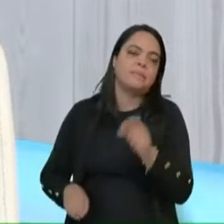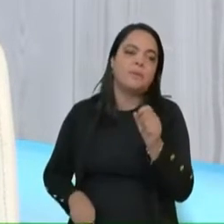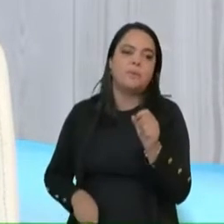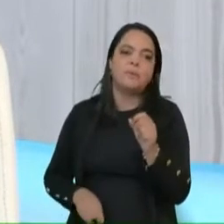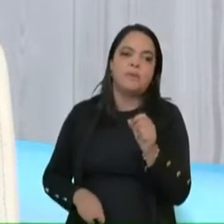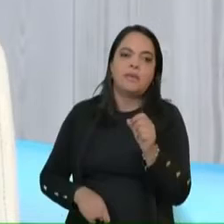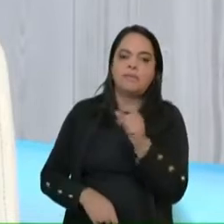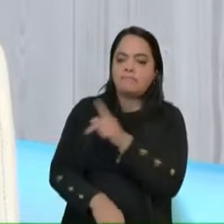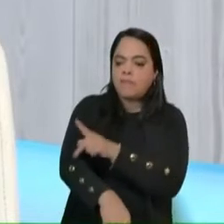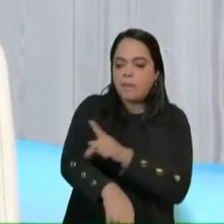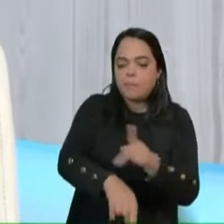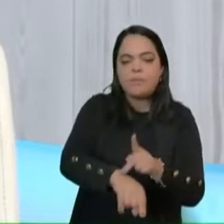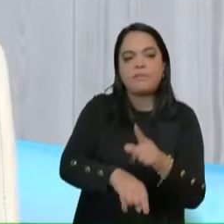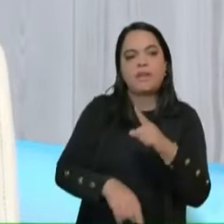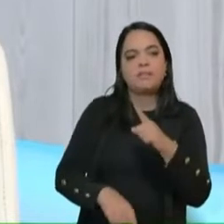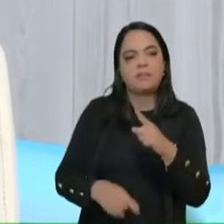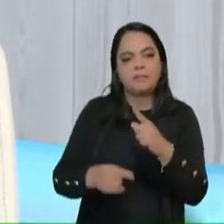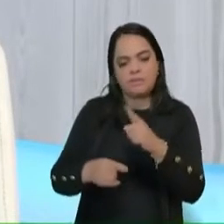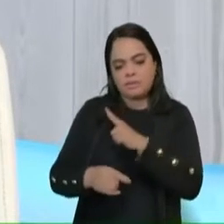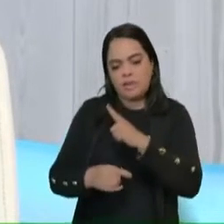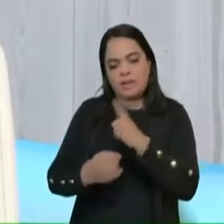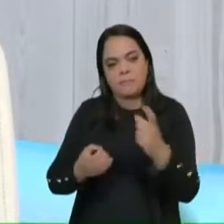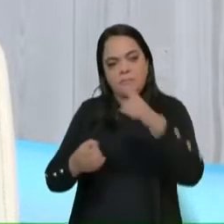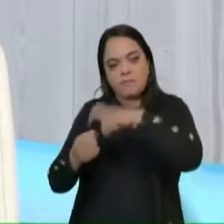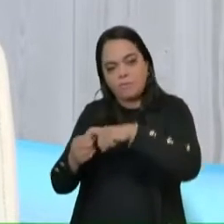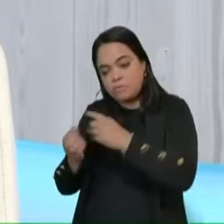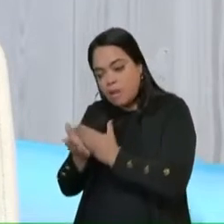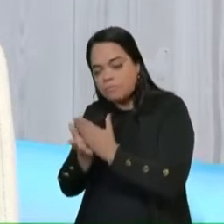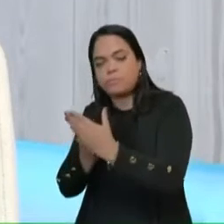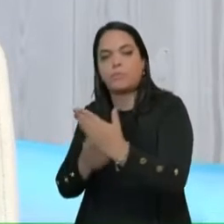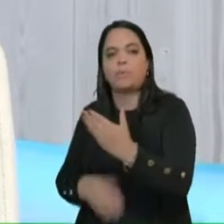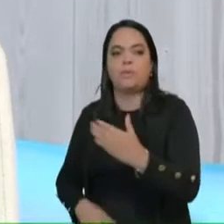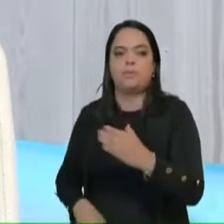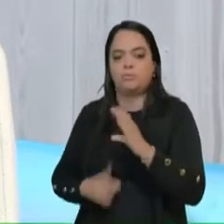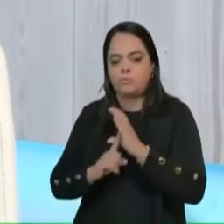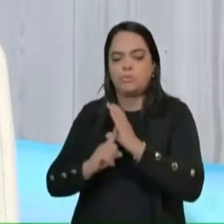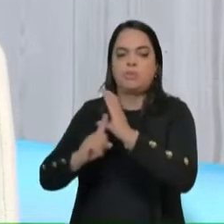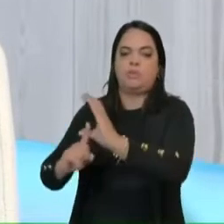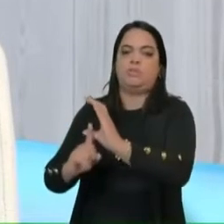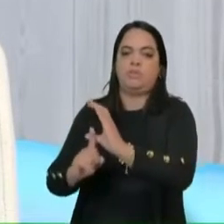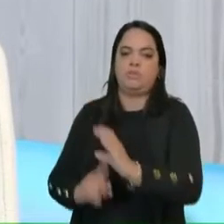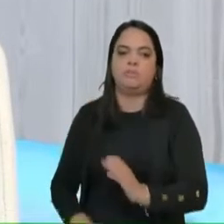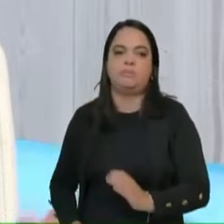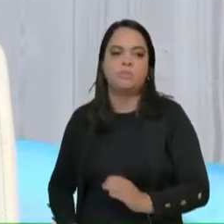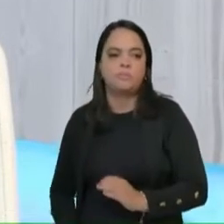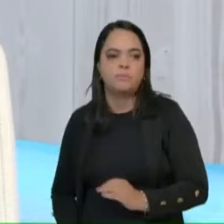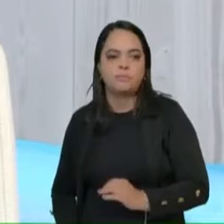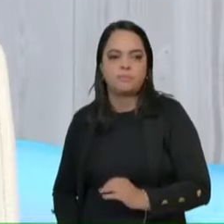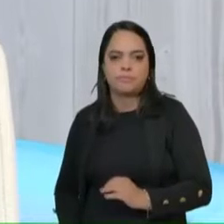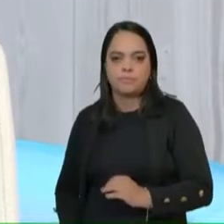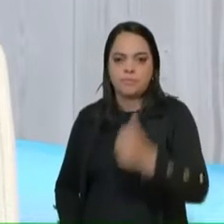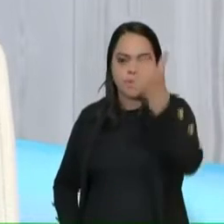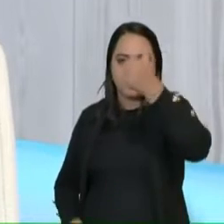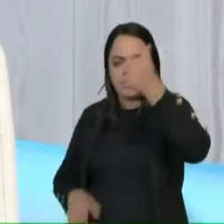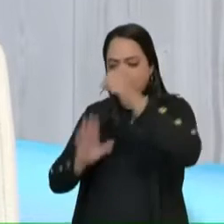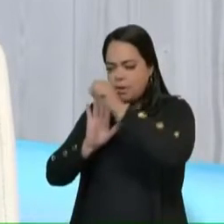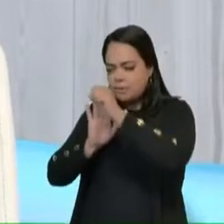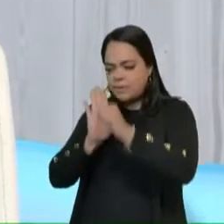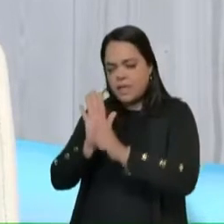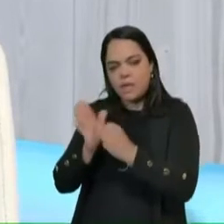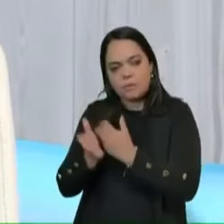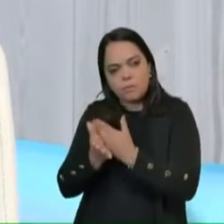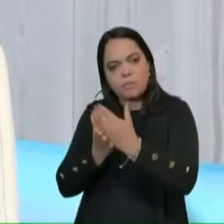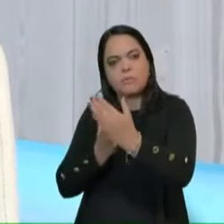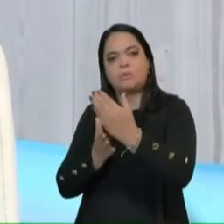Purificação no sentido de voltar às Origens as origens do cristianismo n lá do do primeiro século né quando surgiu o